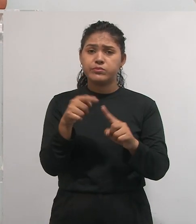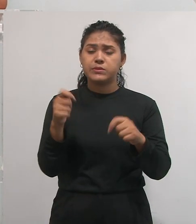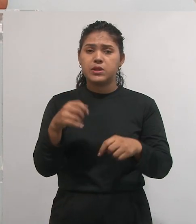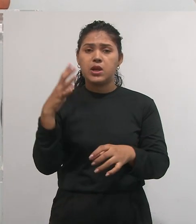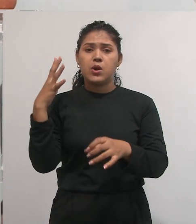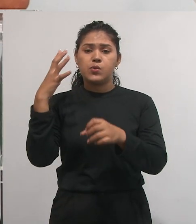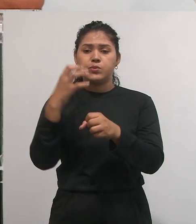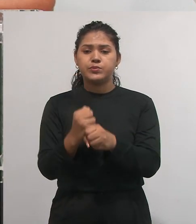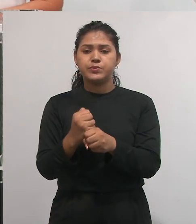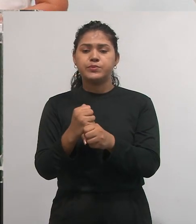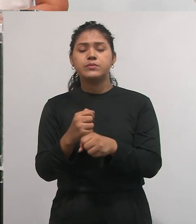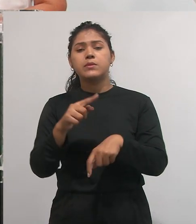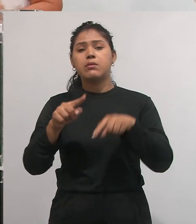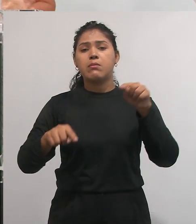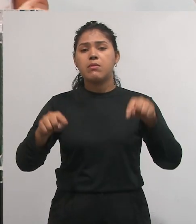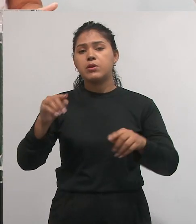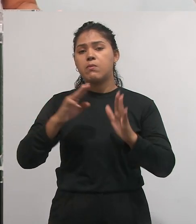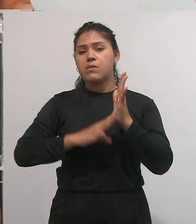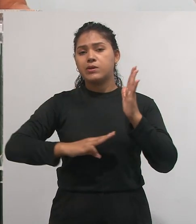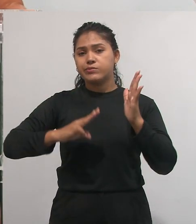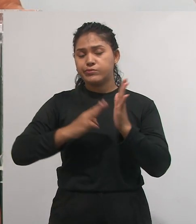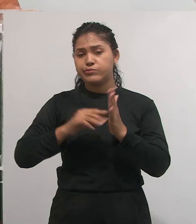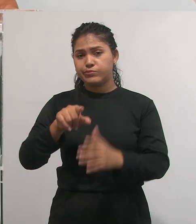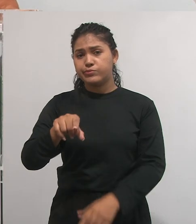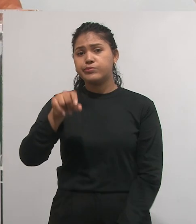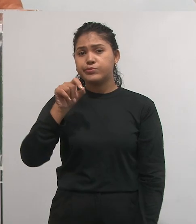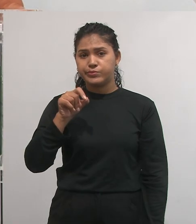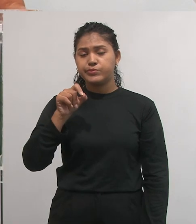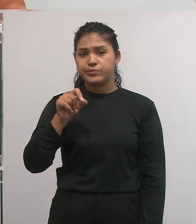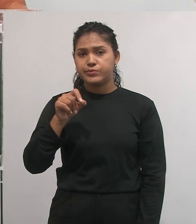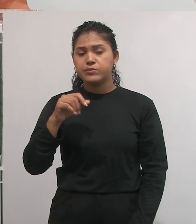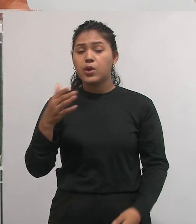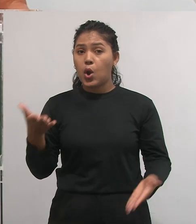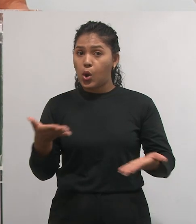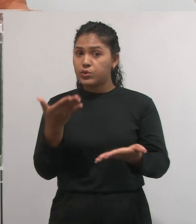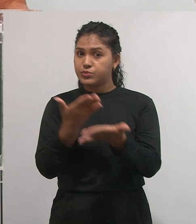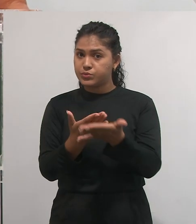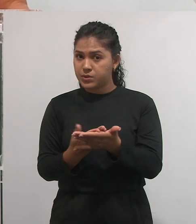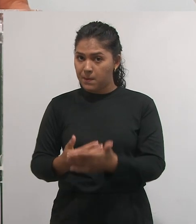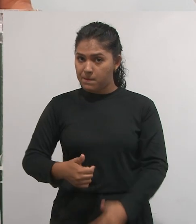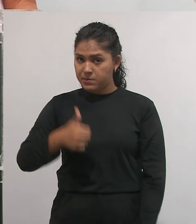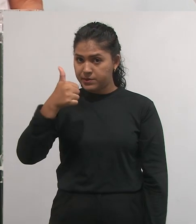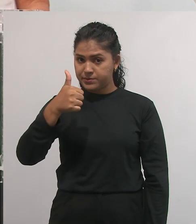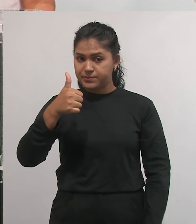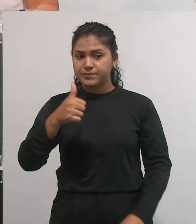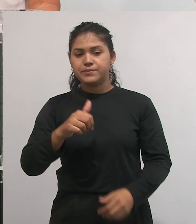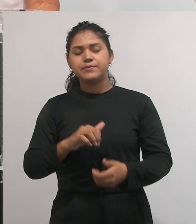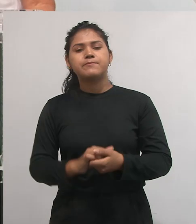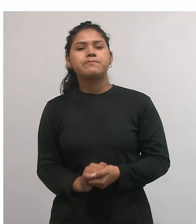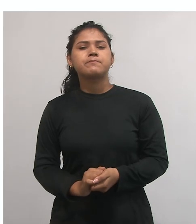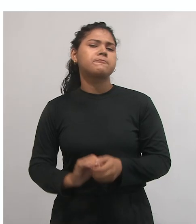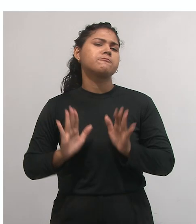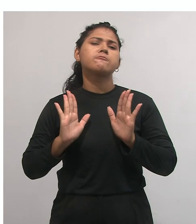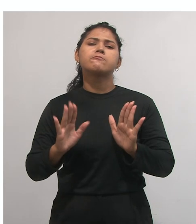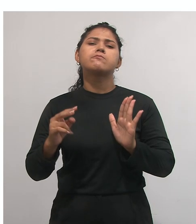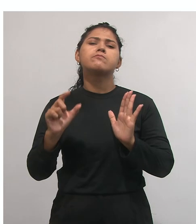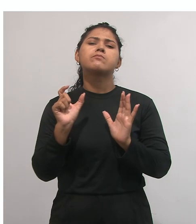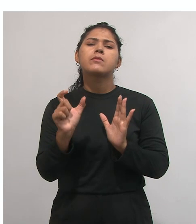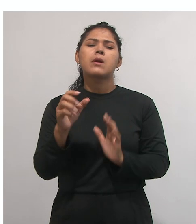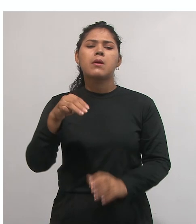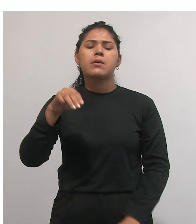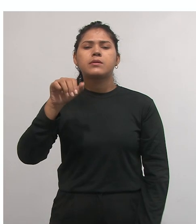custos variáveis, certo? Depende da metodologia. Nós vamos estudar uma delas aqui. Bora lá. E o que